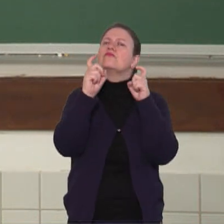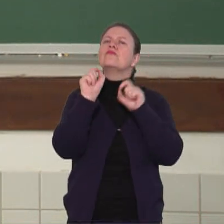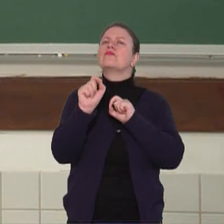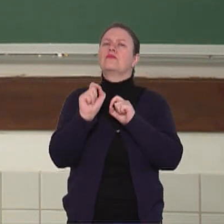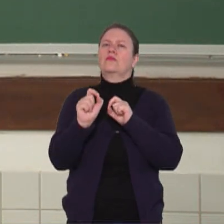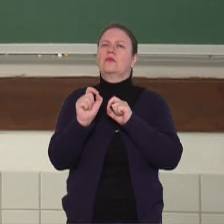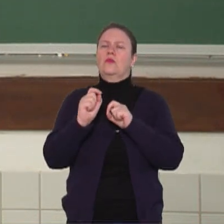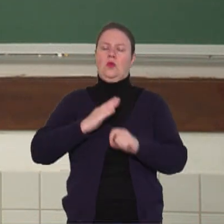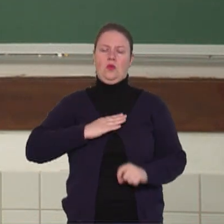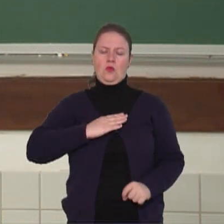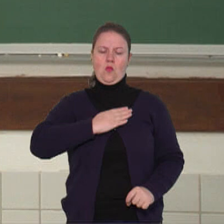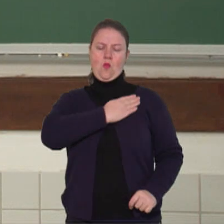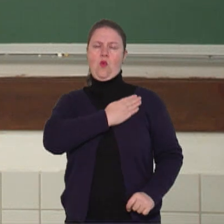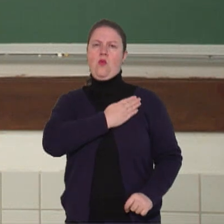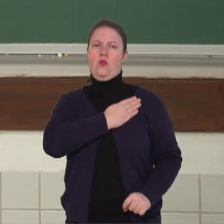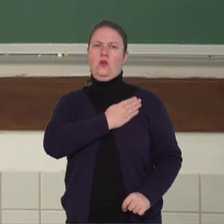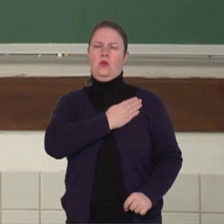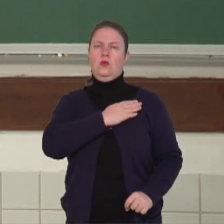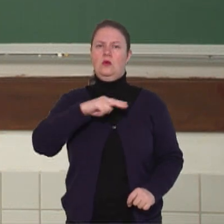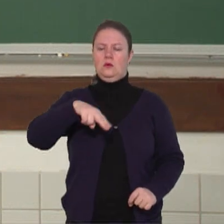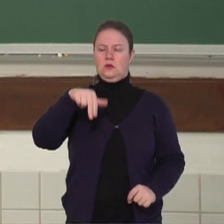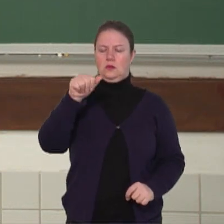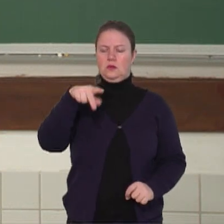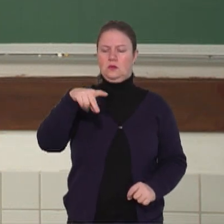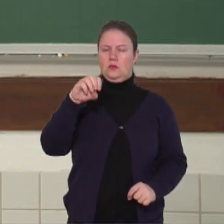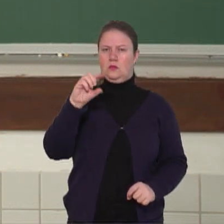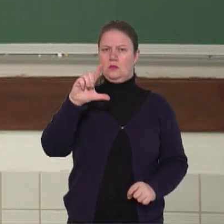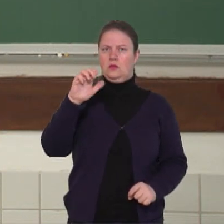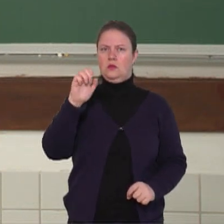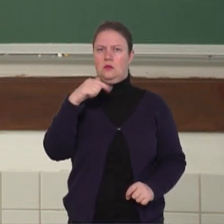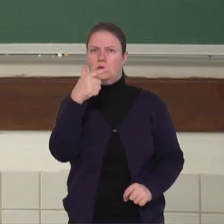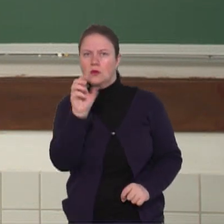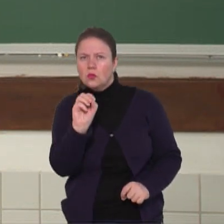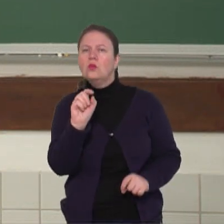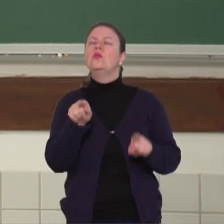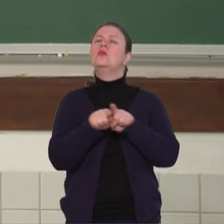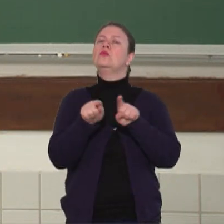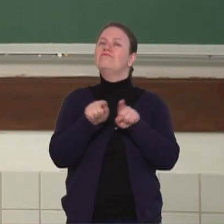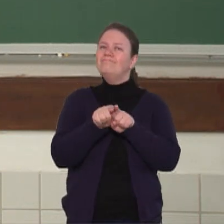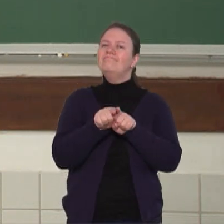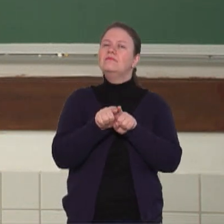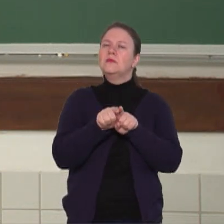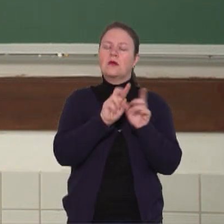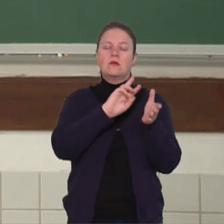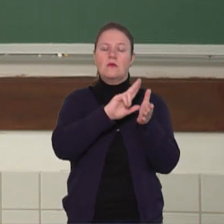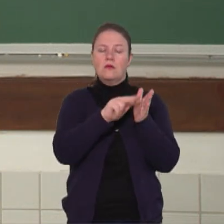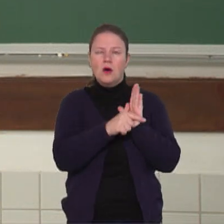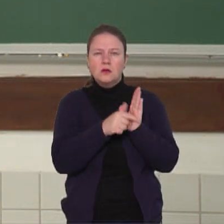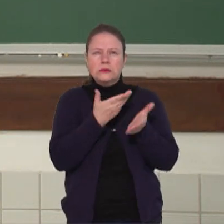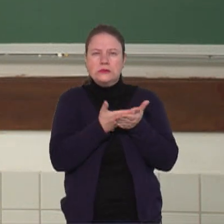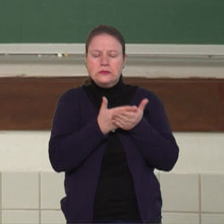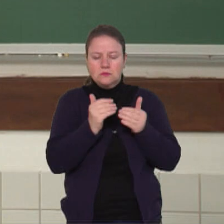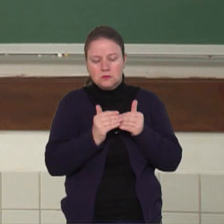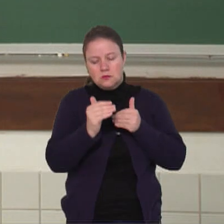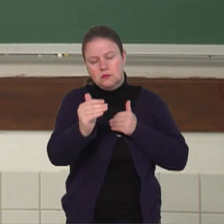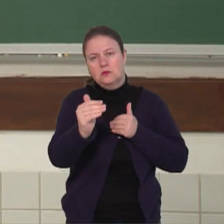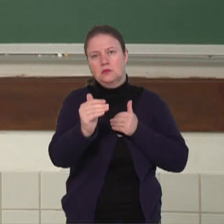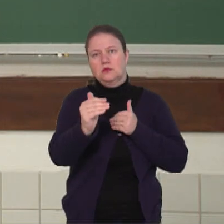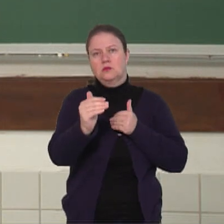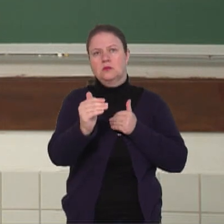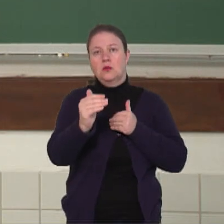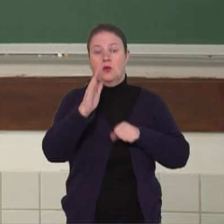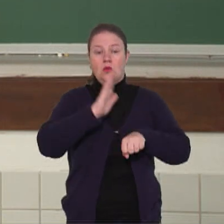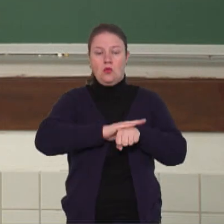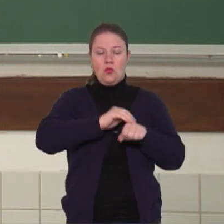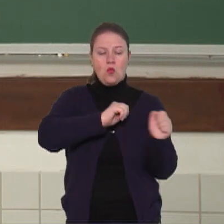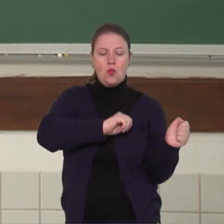de Napoleão Bonaparte. Mas no decorrer das aulas, já que a gente vai ter aí várias aulas para ver esse período que é conhecido como Era